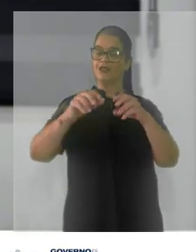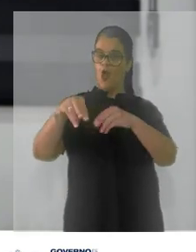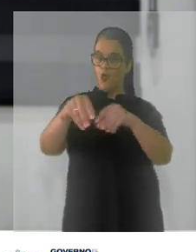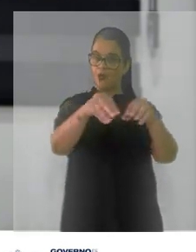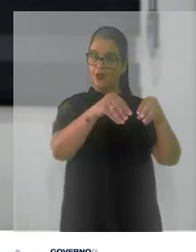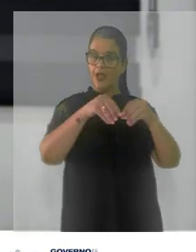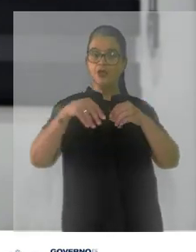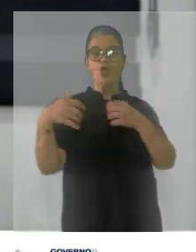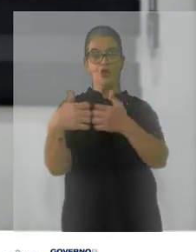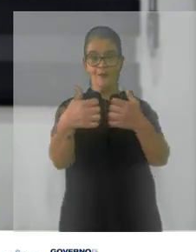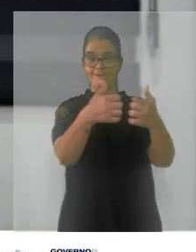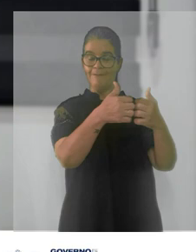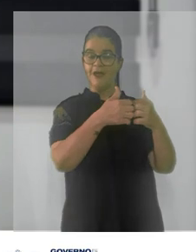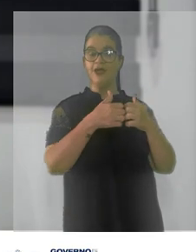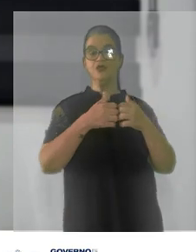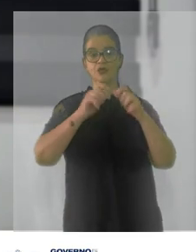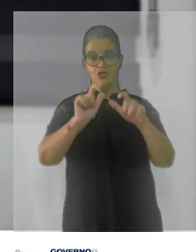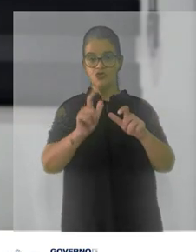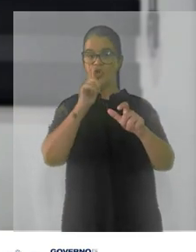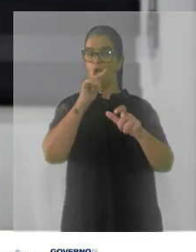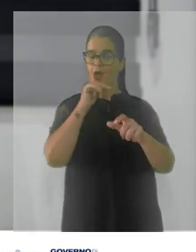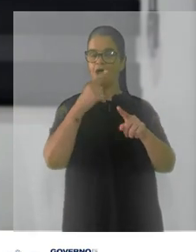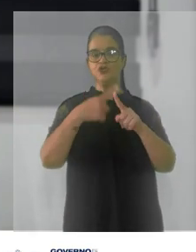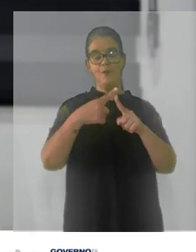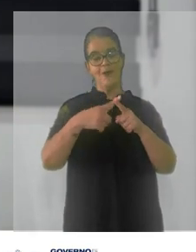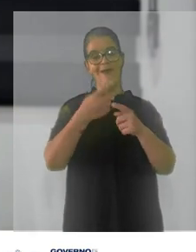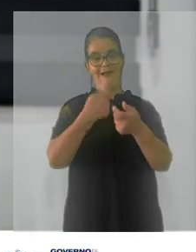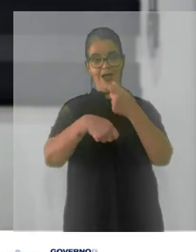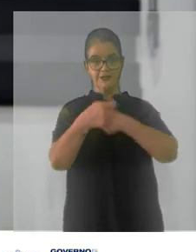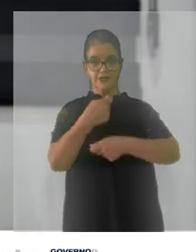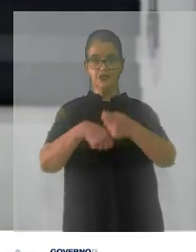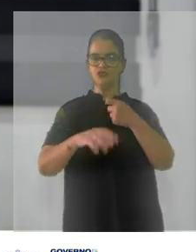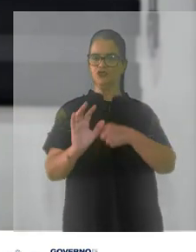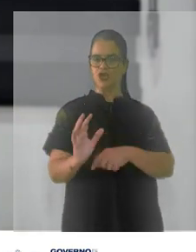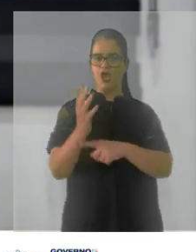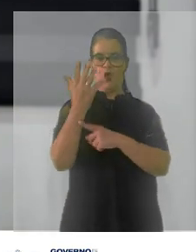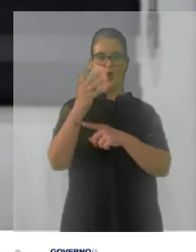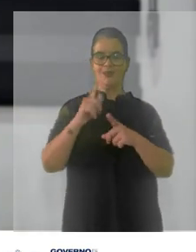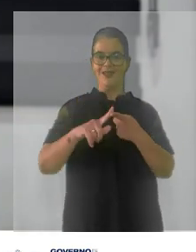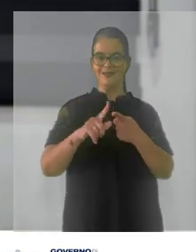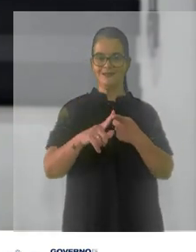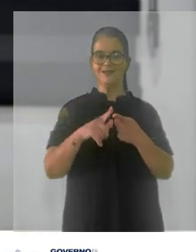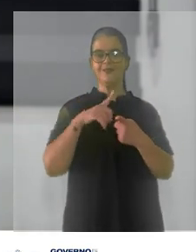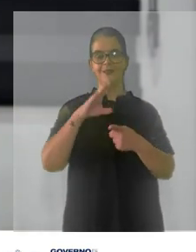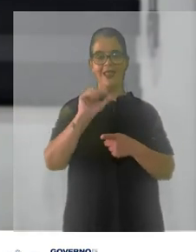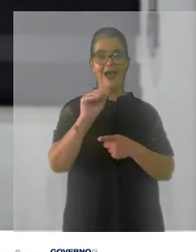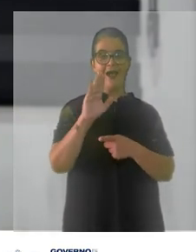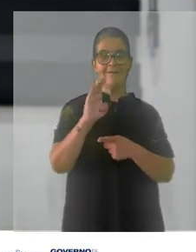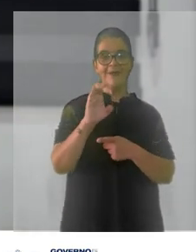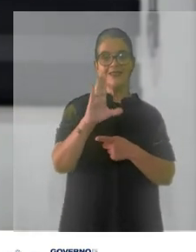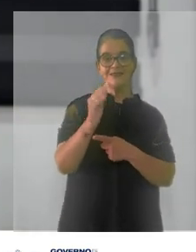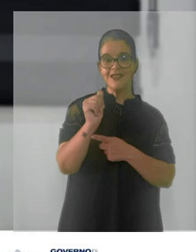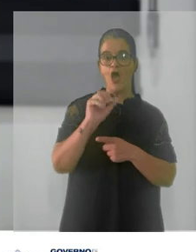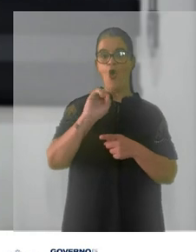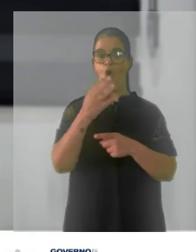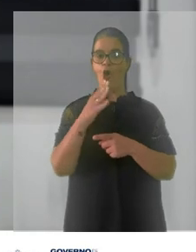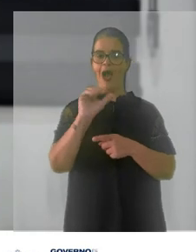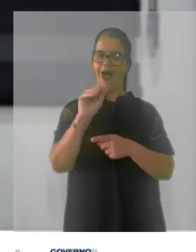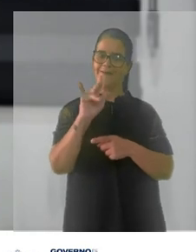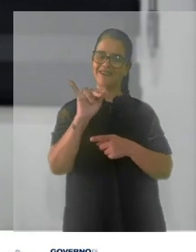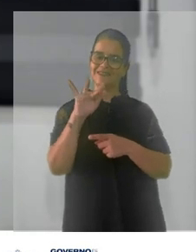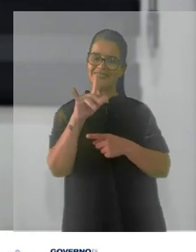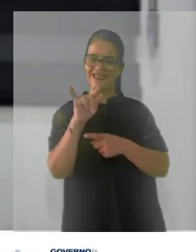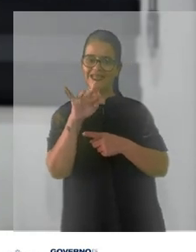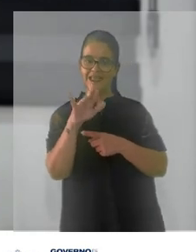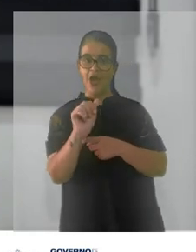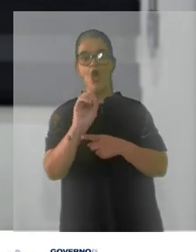hidrográficas, importam porque as ações que ocorrem na cabeça, na cabeceira ou na